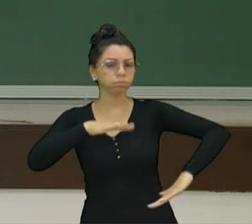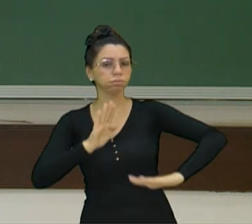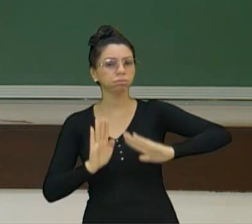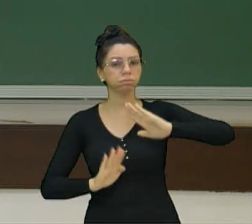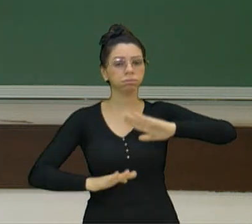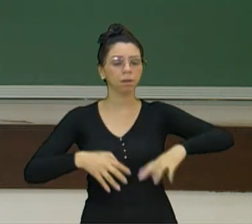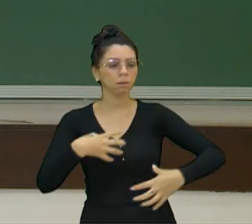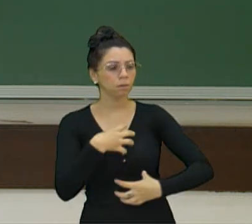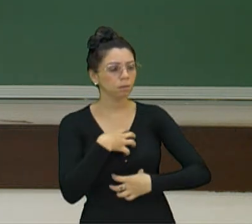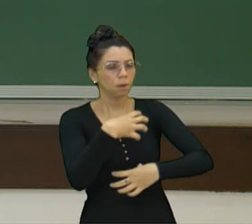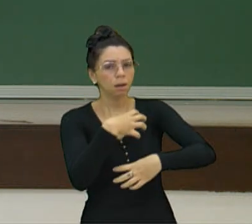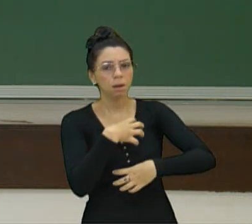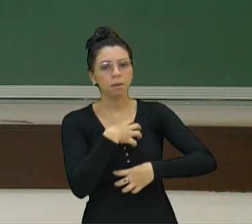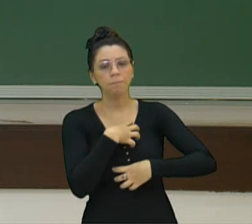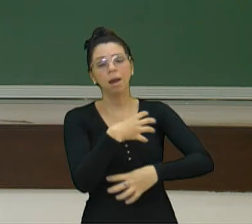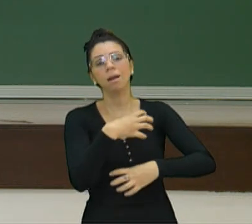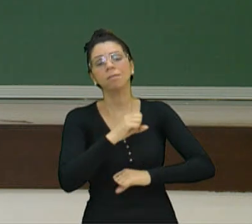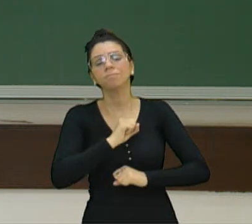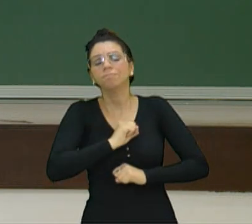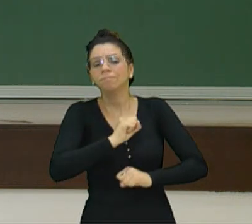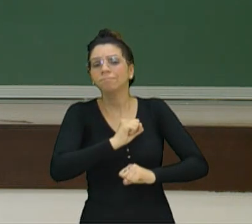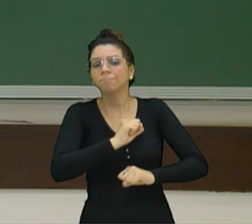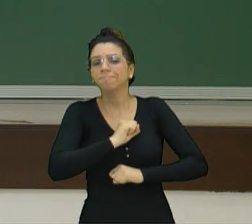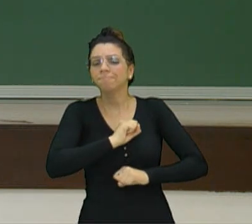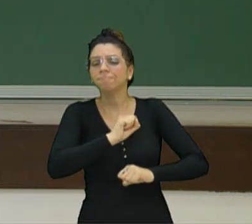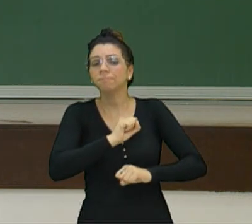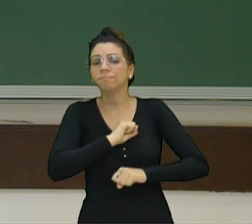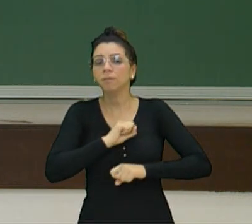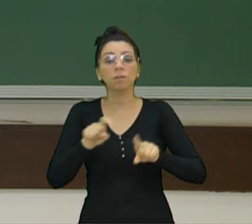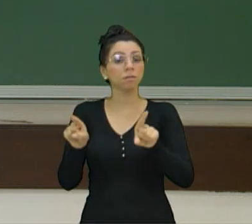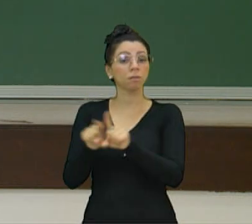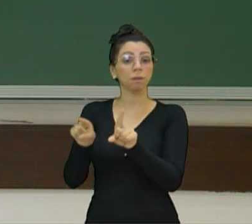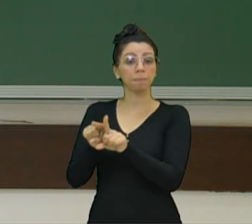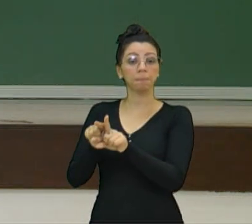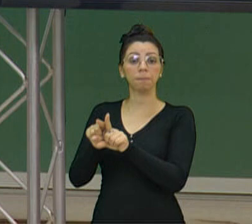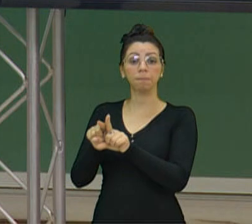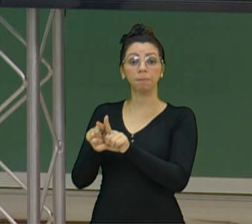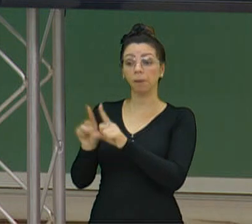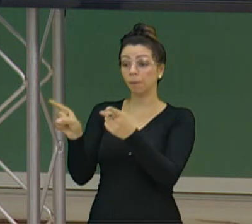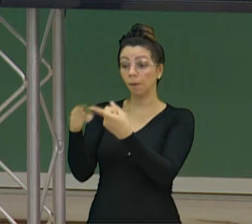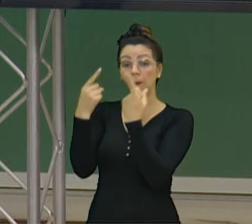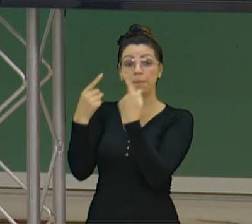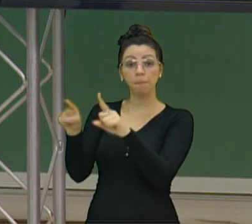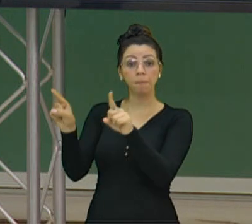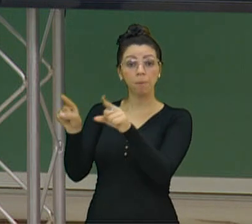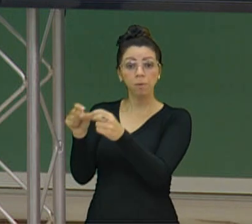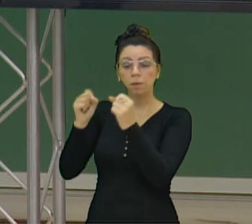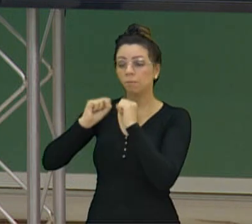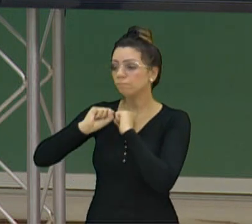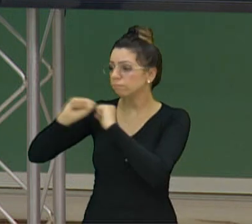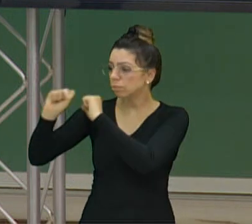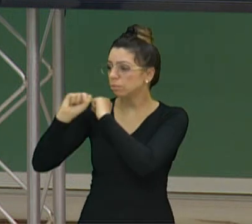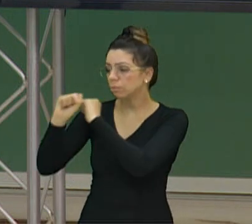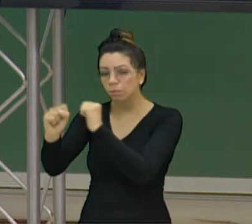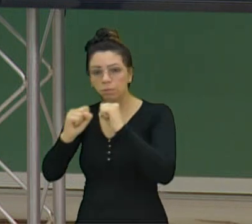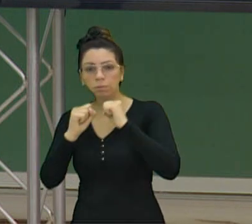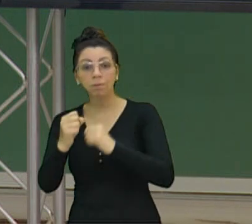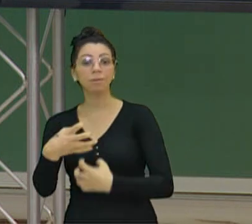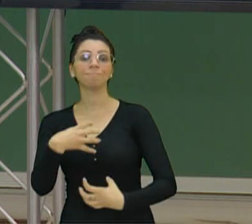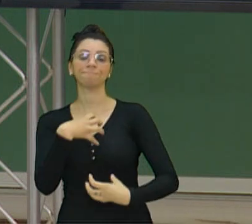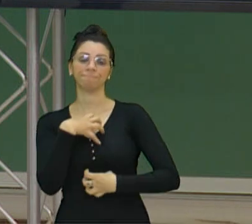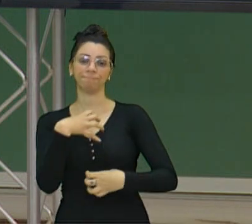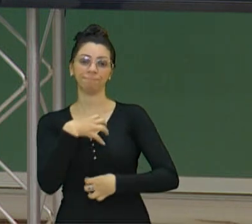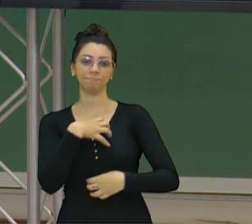estivesse pulsando no corpo da gente, a música eletrônica também pulsa em nosso corpo e aí às vezes até quem a gente